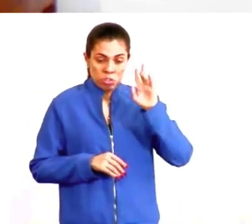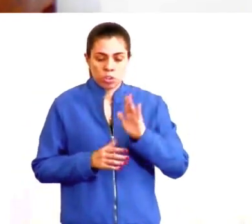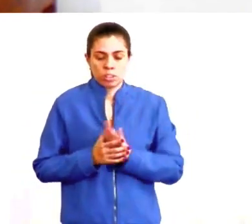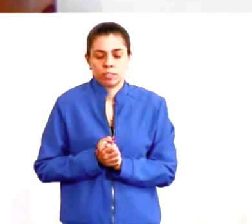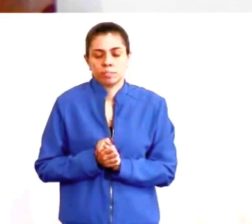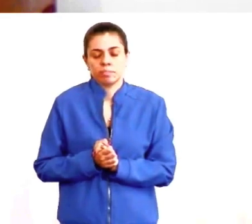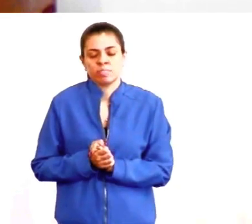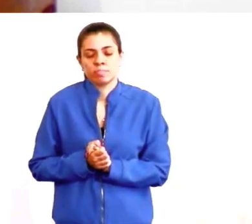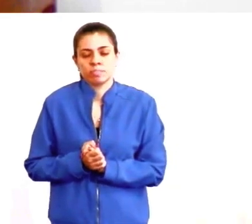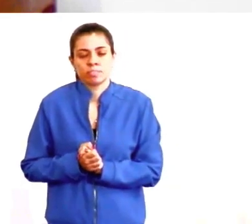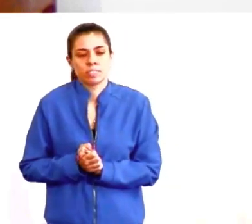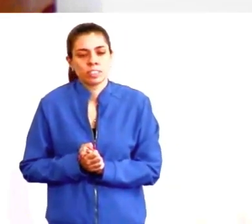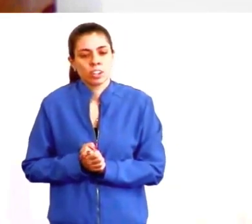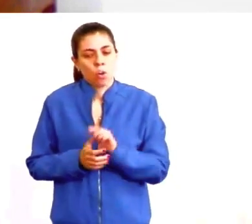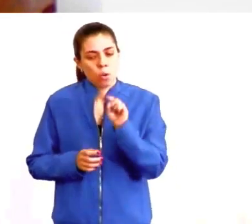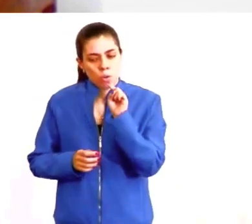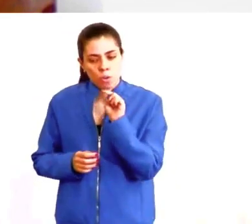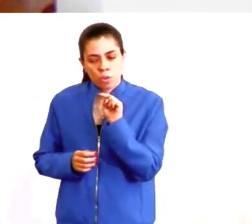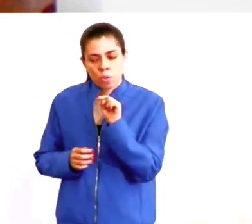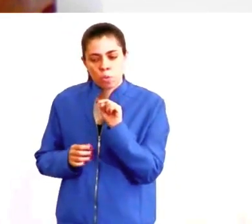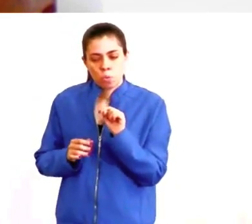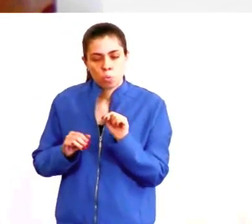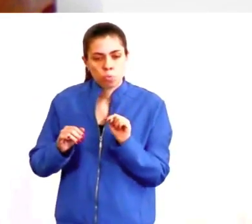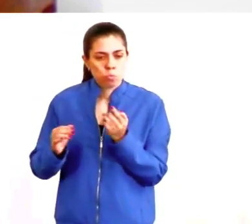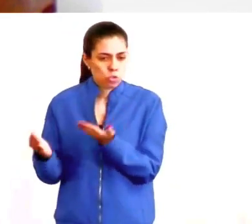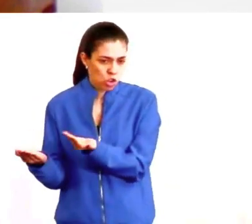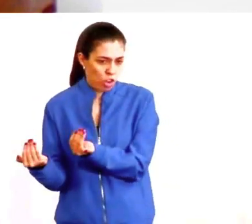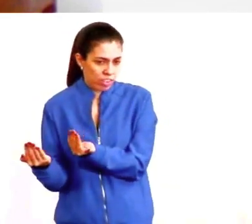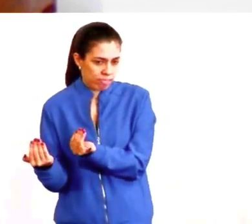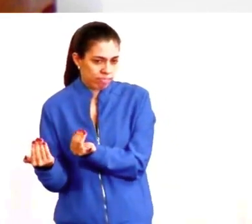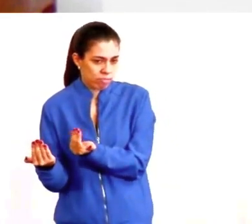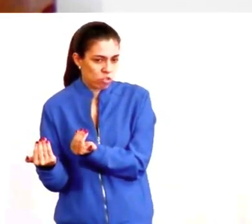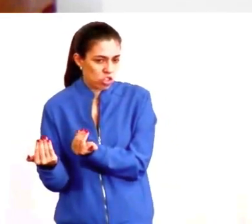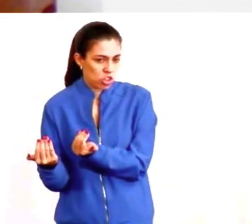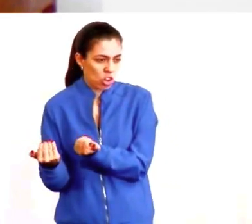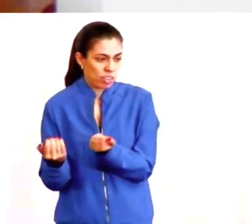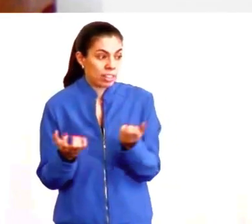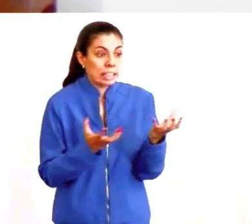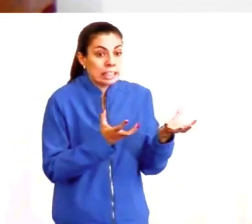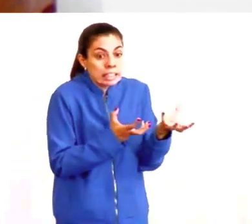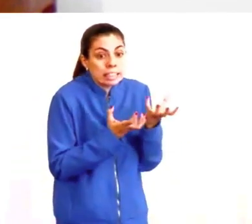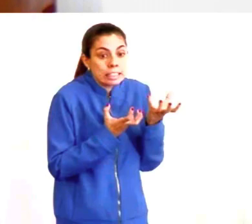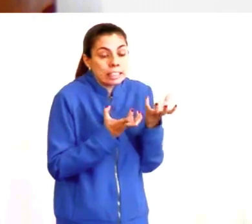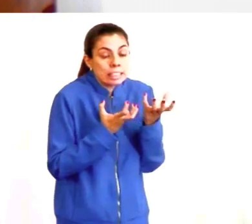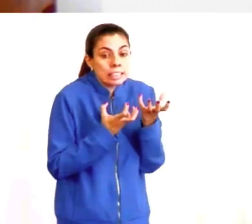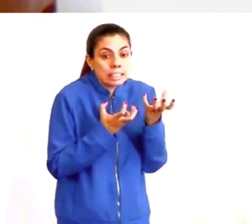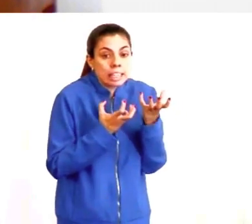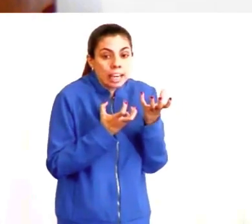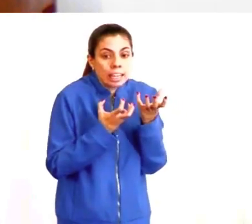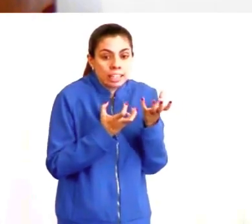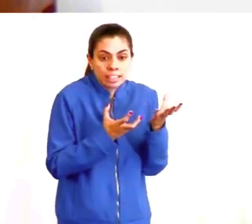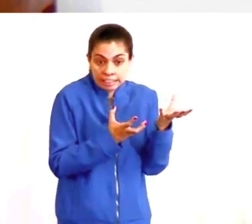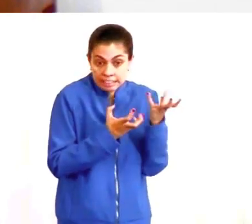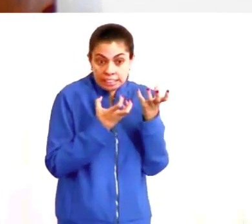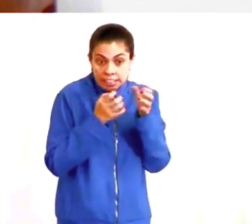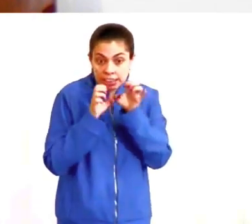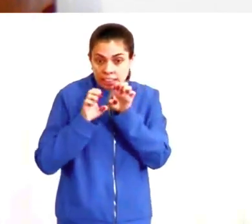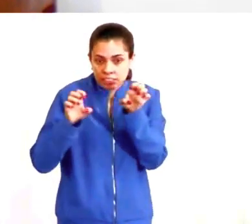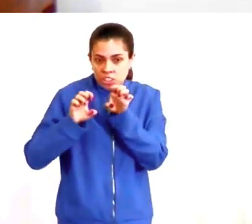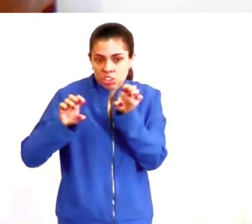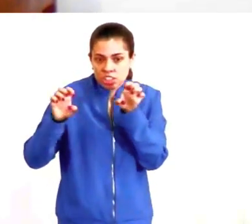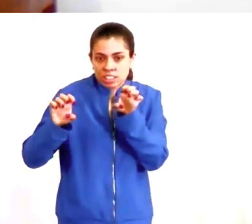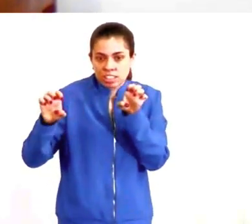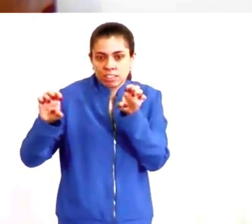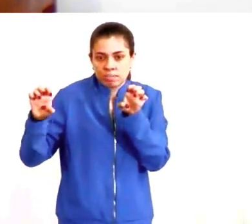outras formas para alcançar os perdidos. Pare com essas ideias de fazer missão, de fazer discipulado. Se Deus